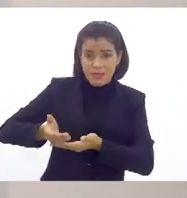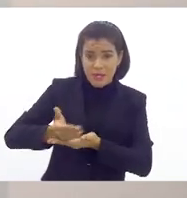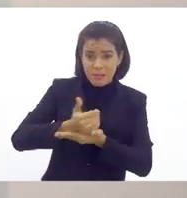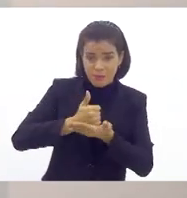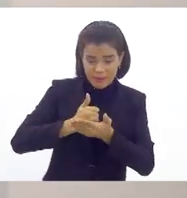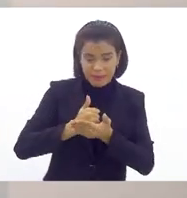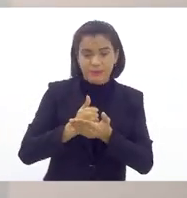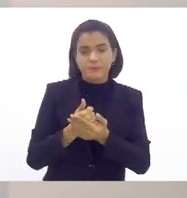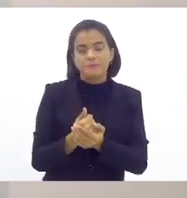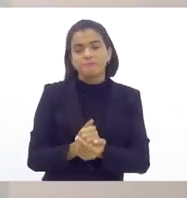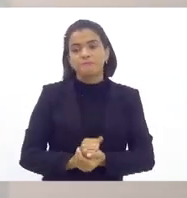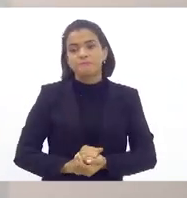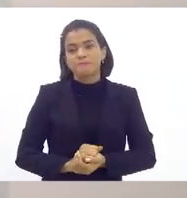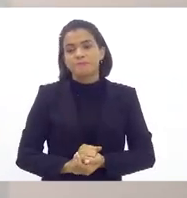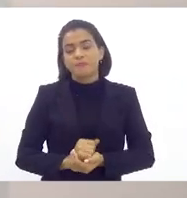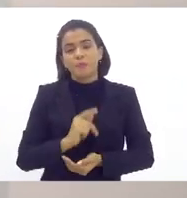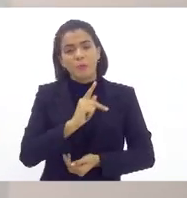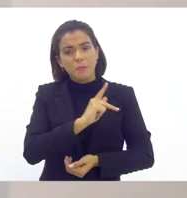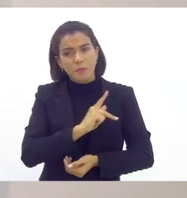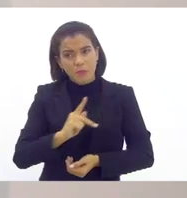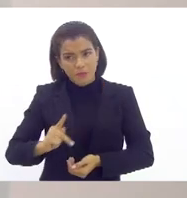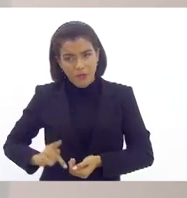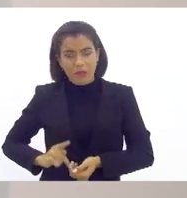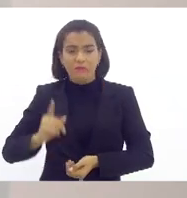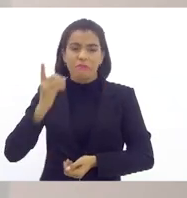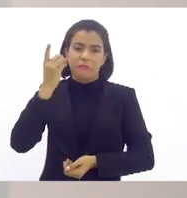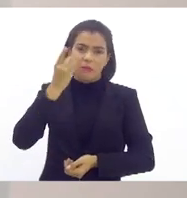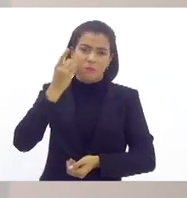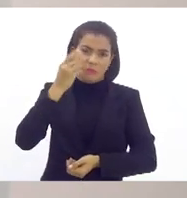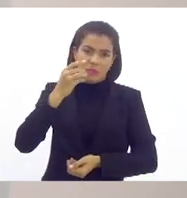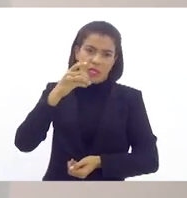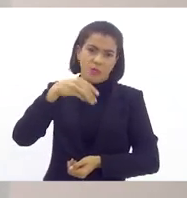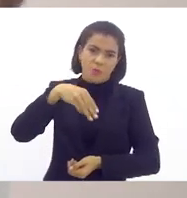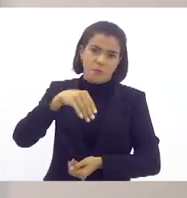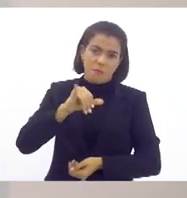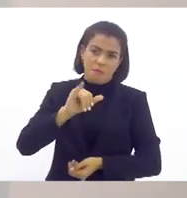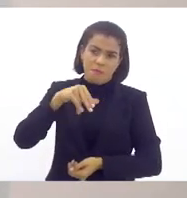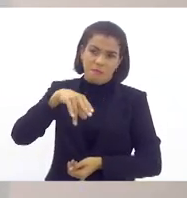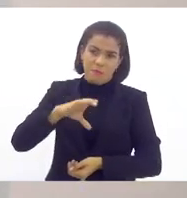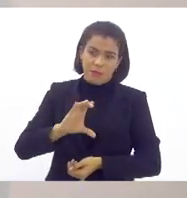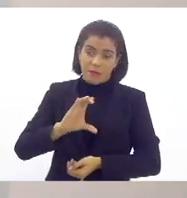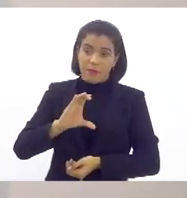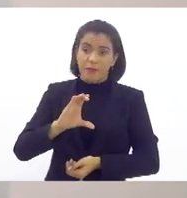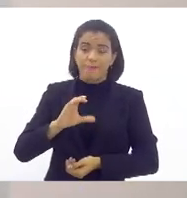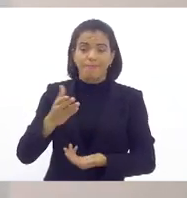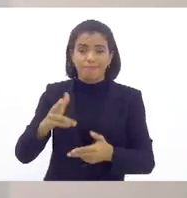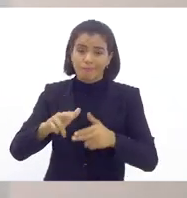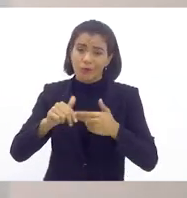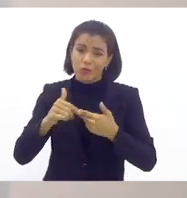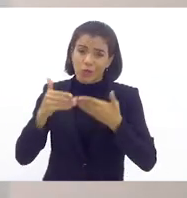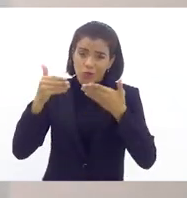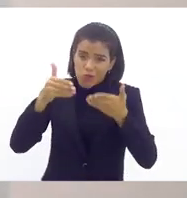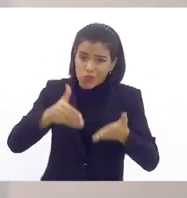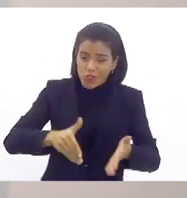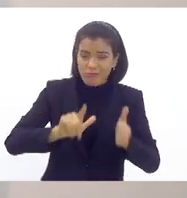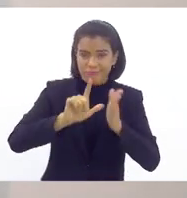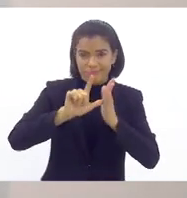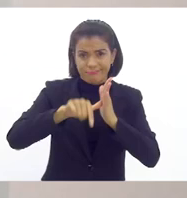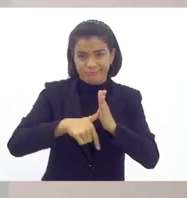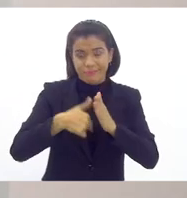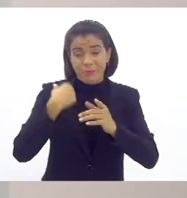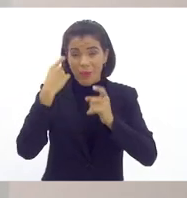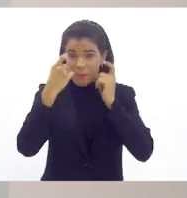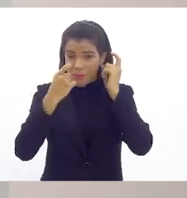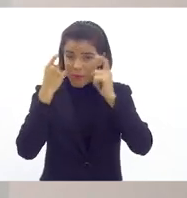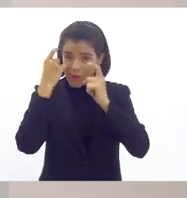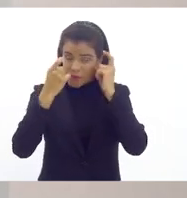presidente Josimar, o deputado Carlos Mink, e por conta disso eu cheguei atrasado. Minha grande preocupação,